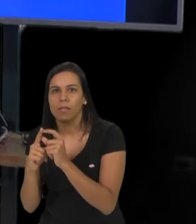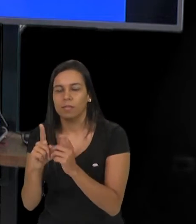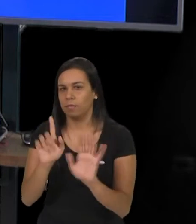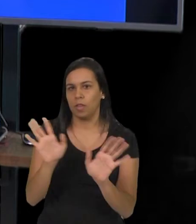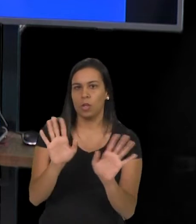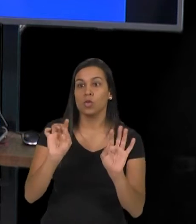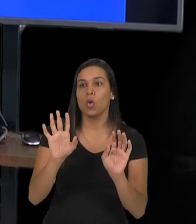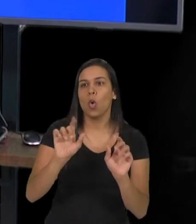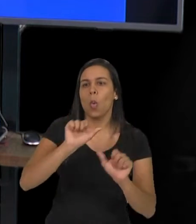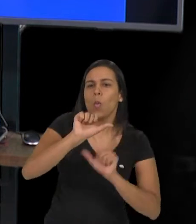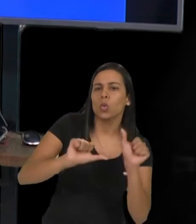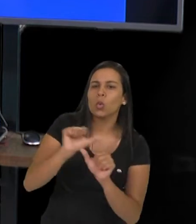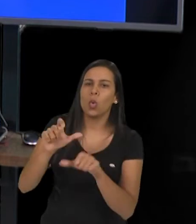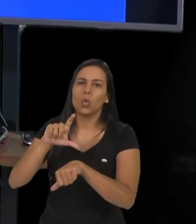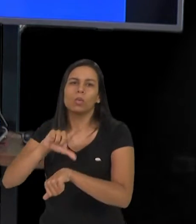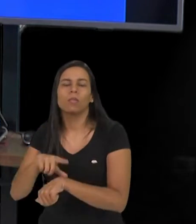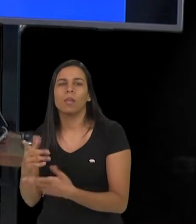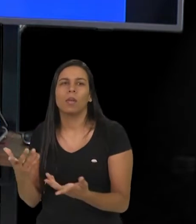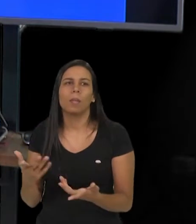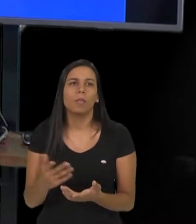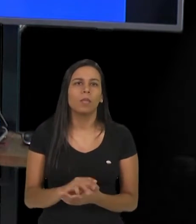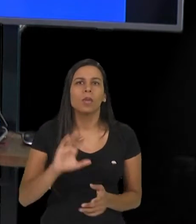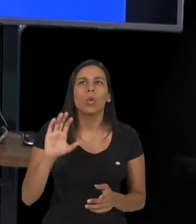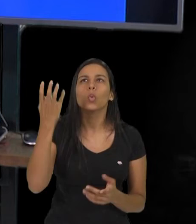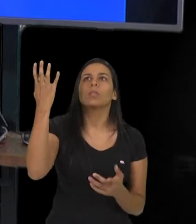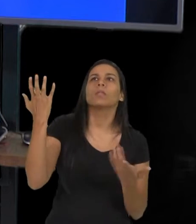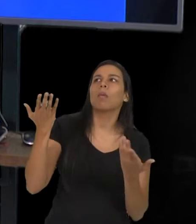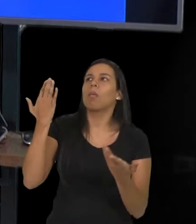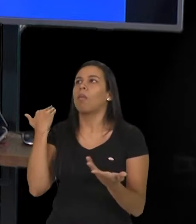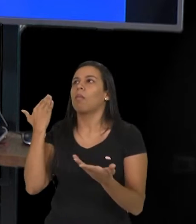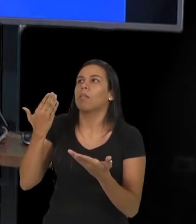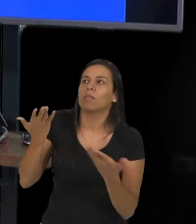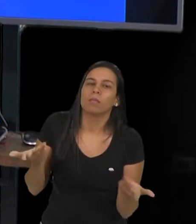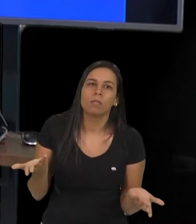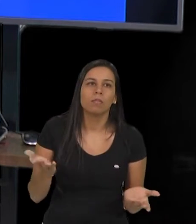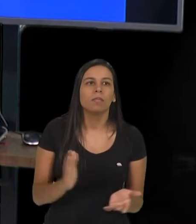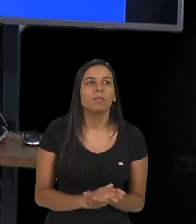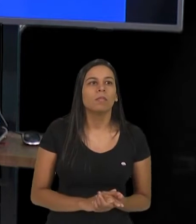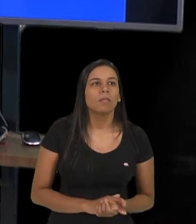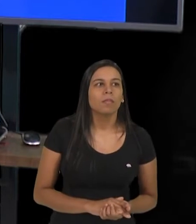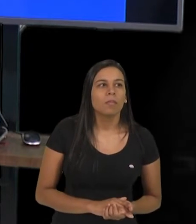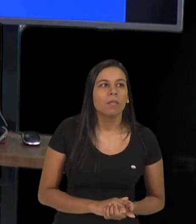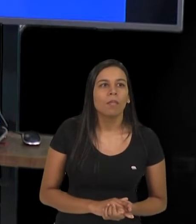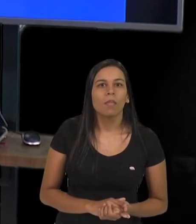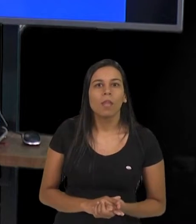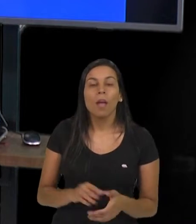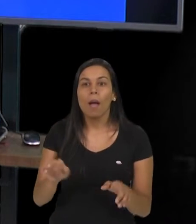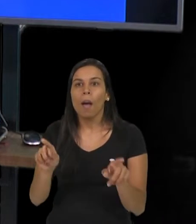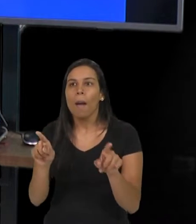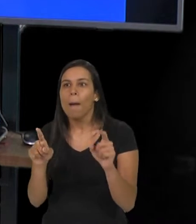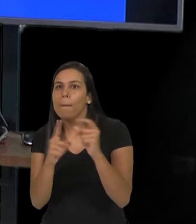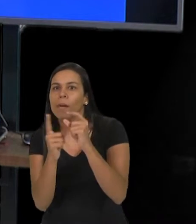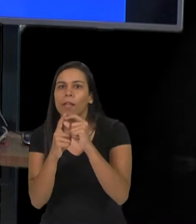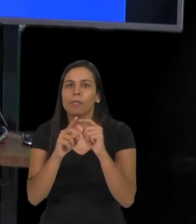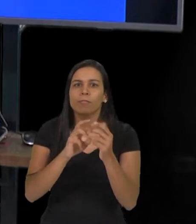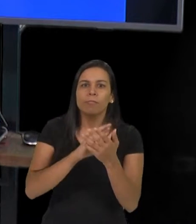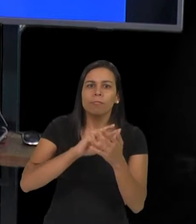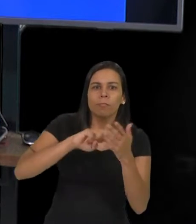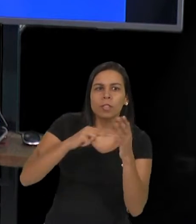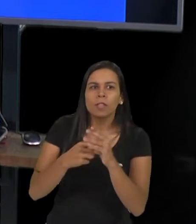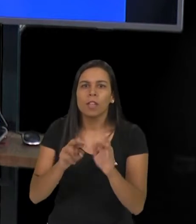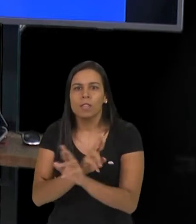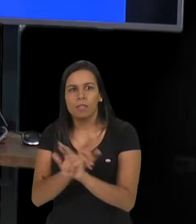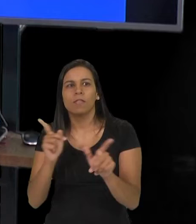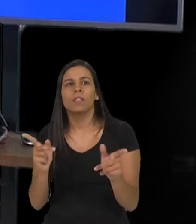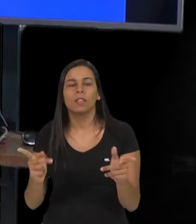sufixo que determina que a frase já aconteceu. Então eu tenho um exemplo simples, como uma palavra pode ter significados diferentes e não traduções diferentes. É isso que a